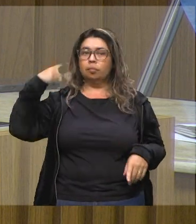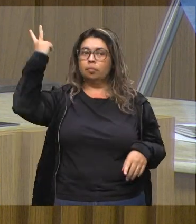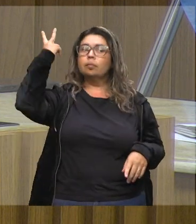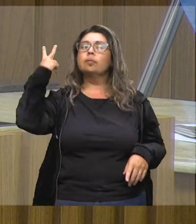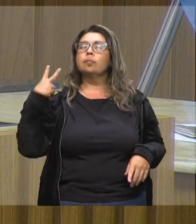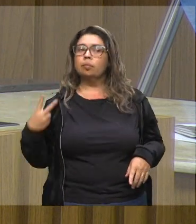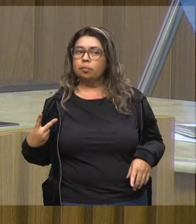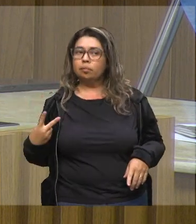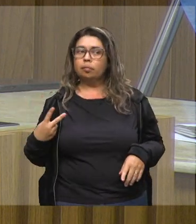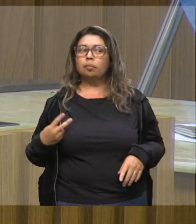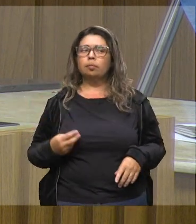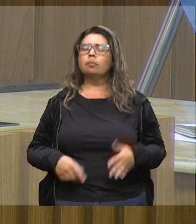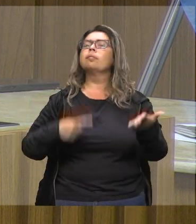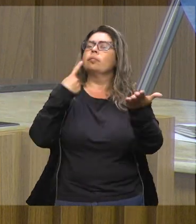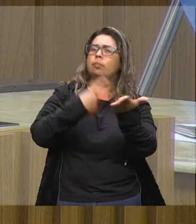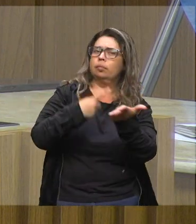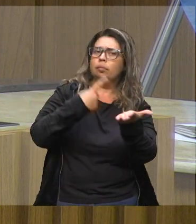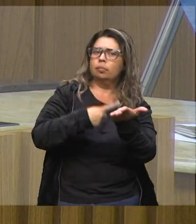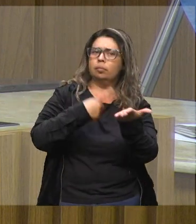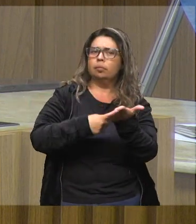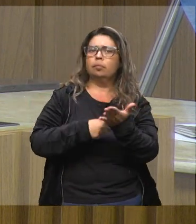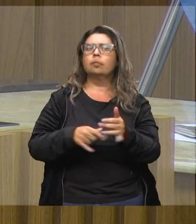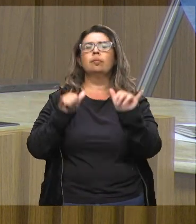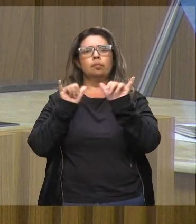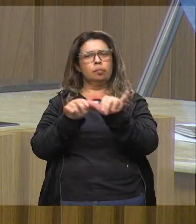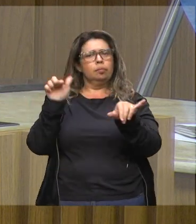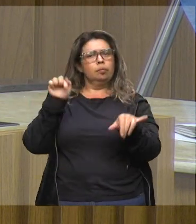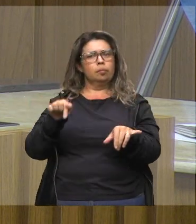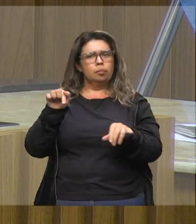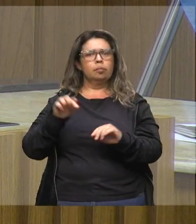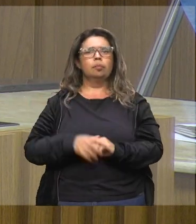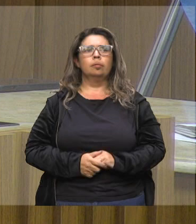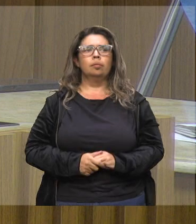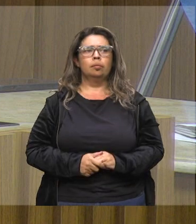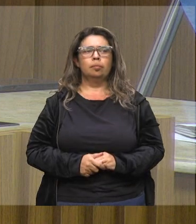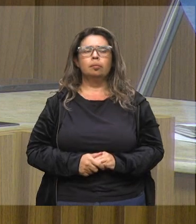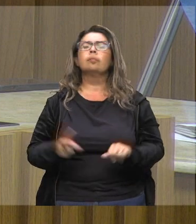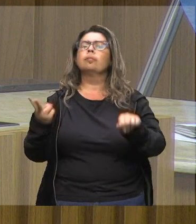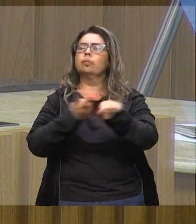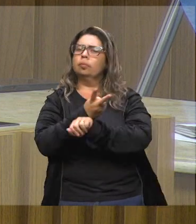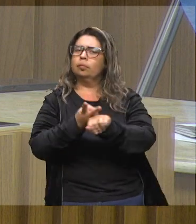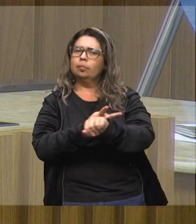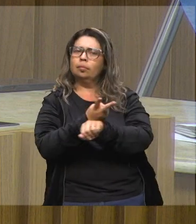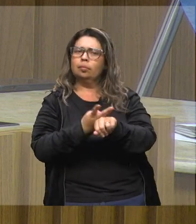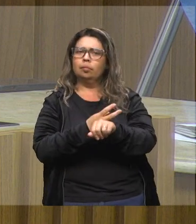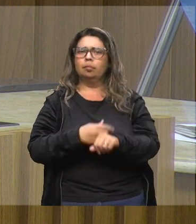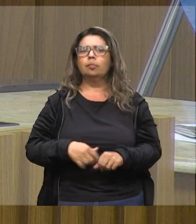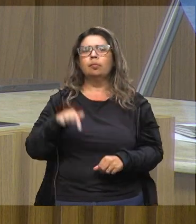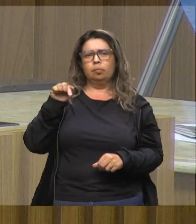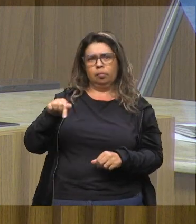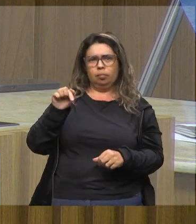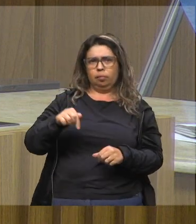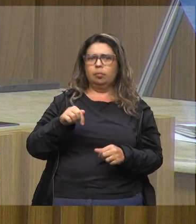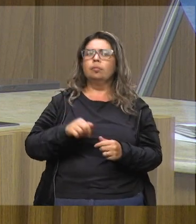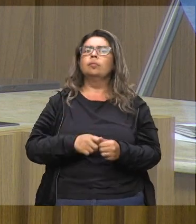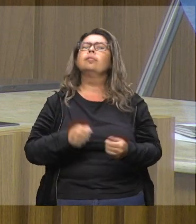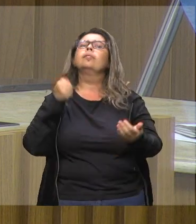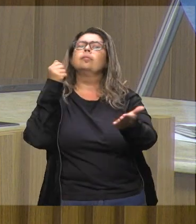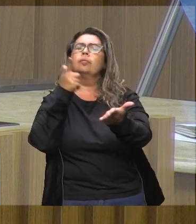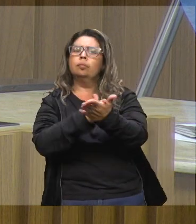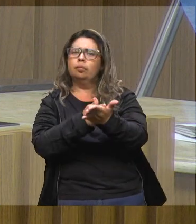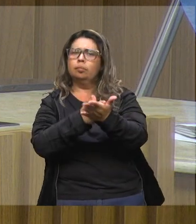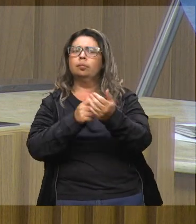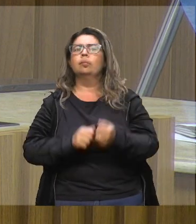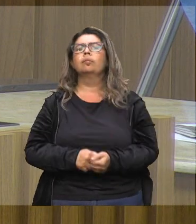Delmassa, me comprometo a ficar aqui afinco para que esse piso seja pago